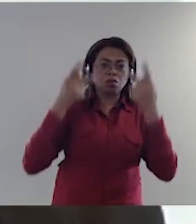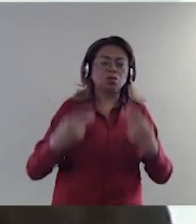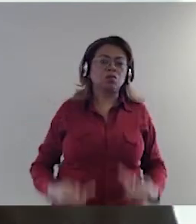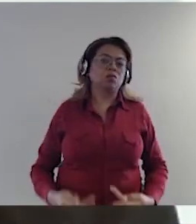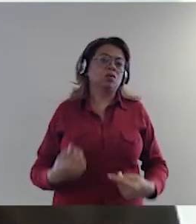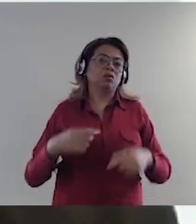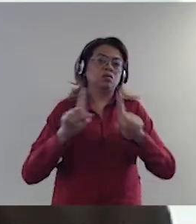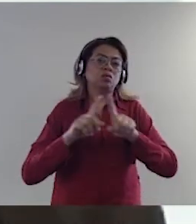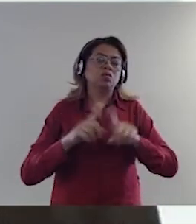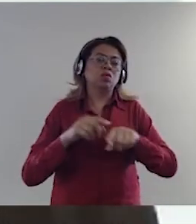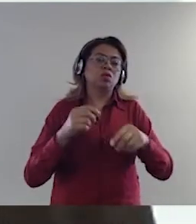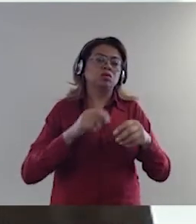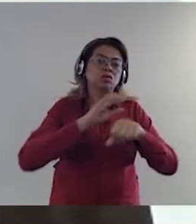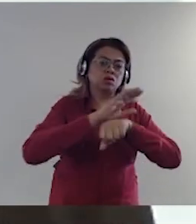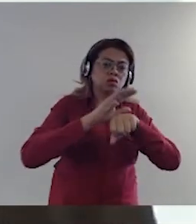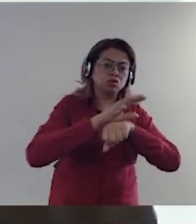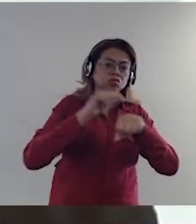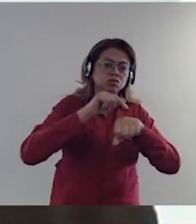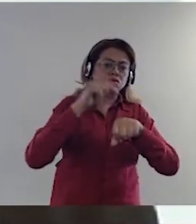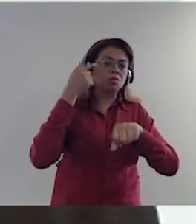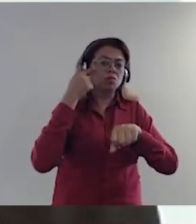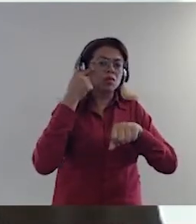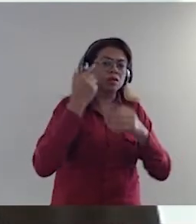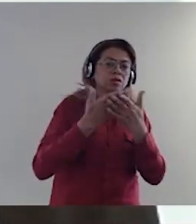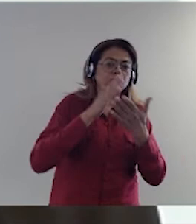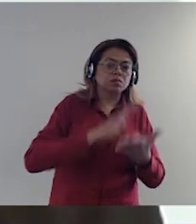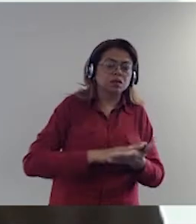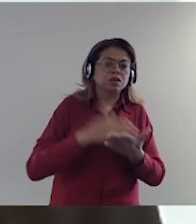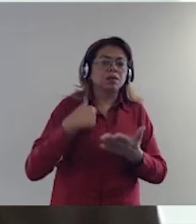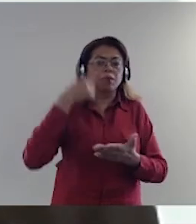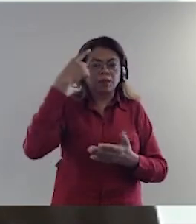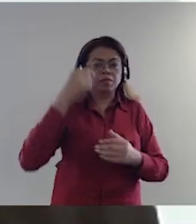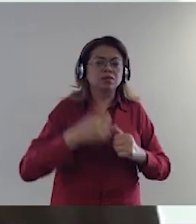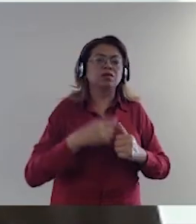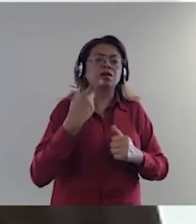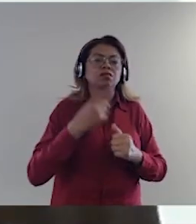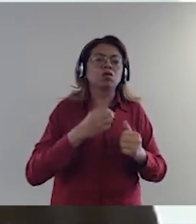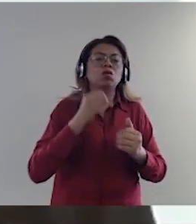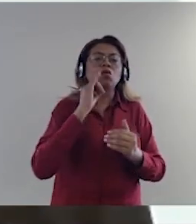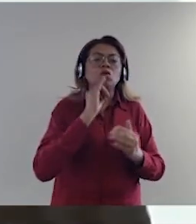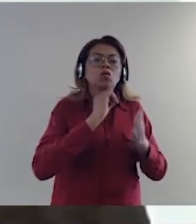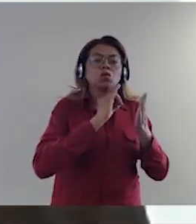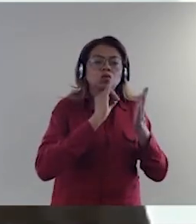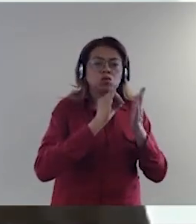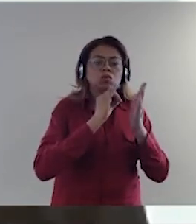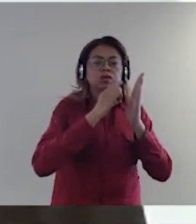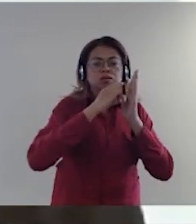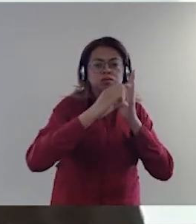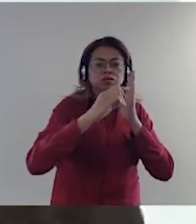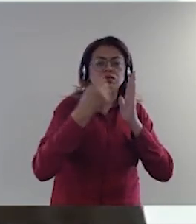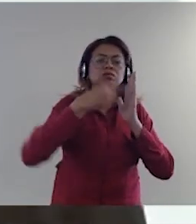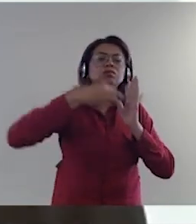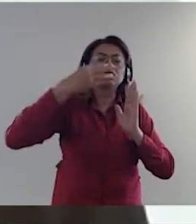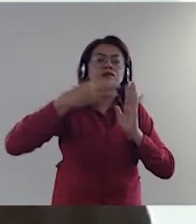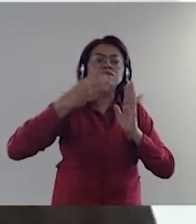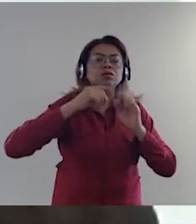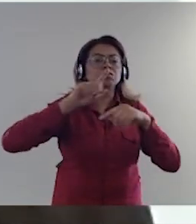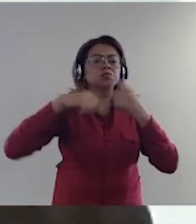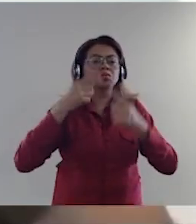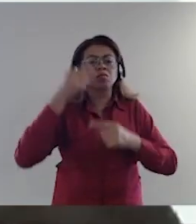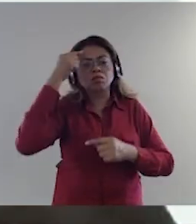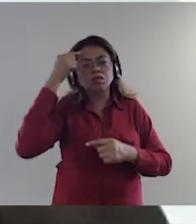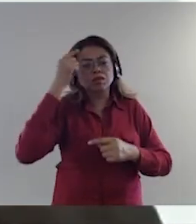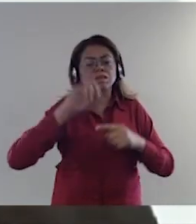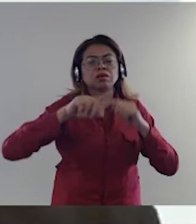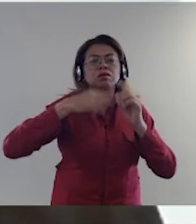nos limitando apenas a um inciso, no caso, o inciso 3º do artigo 1º da Constituição, mas levar em consideração esse